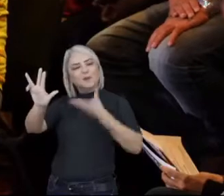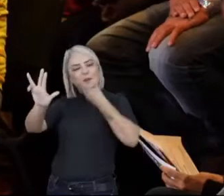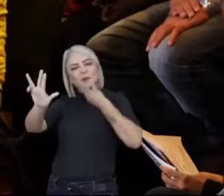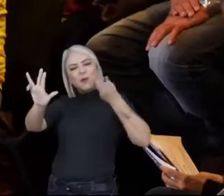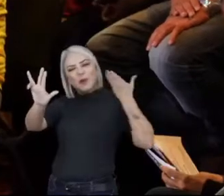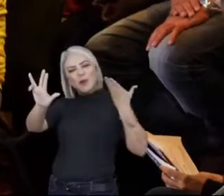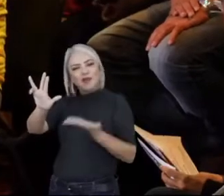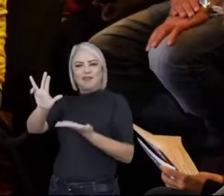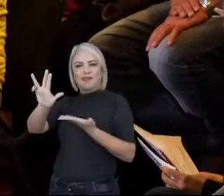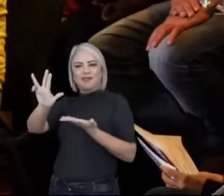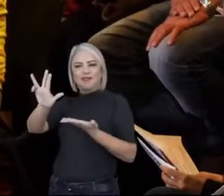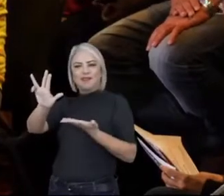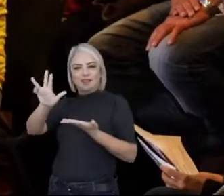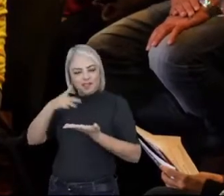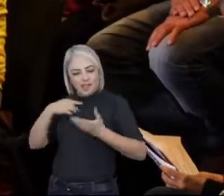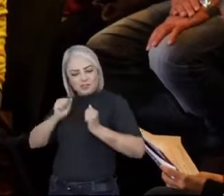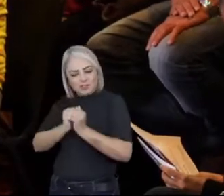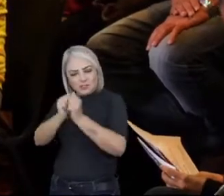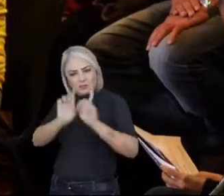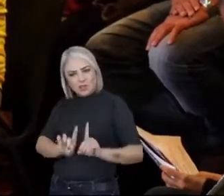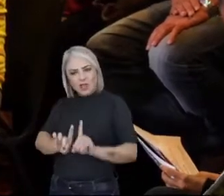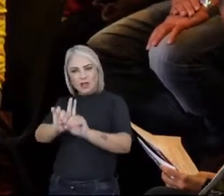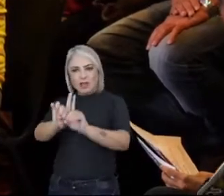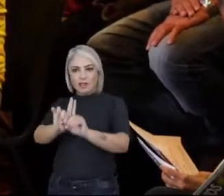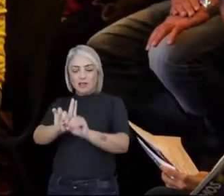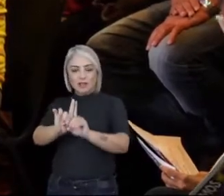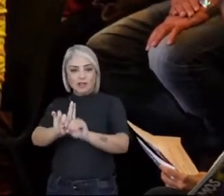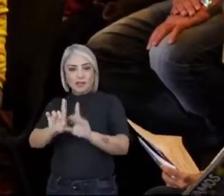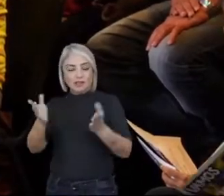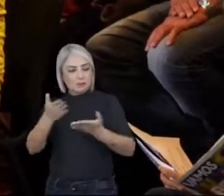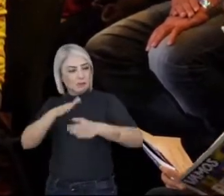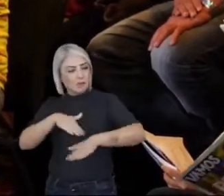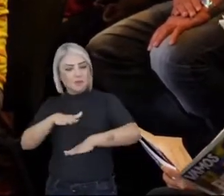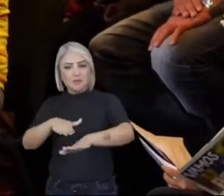o seu lado de Lula neste grande movimento